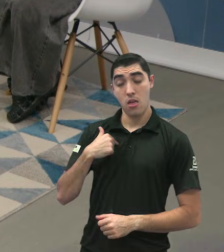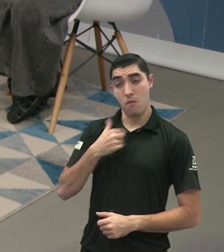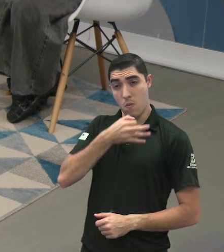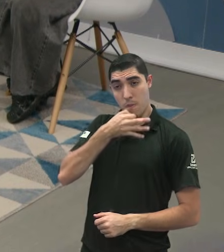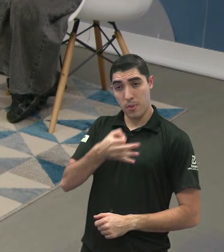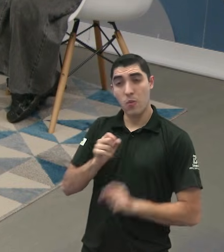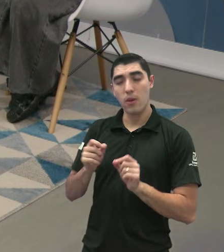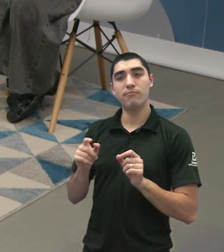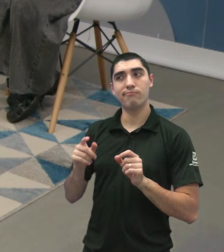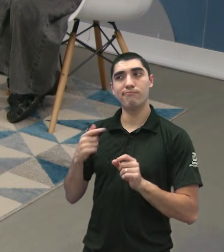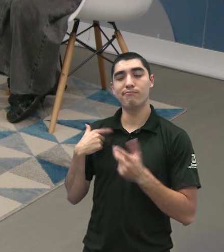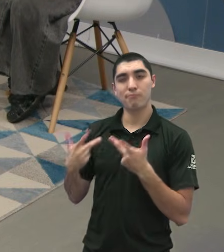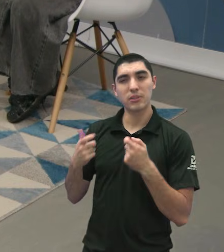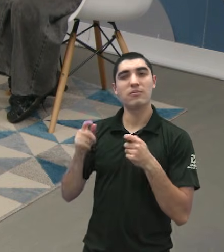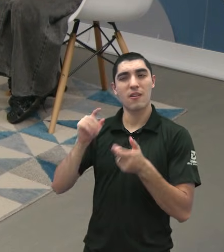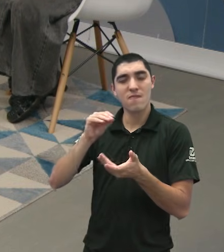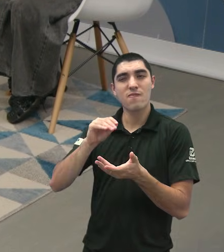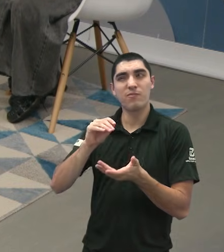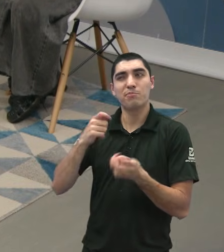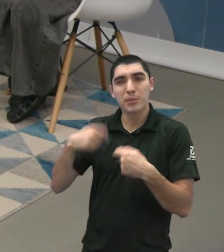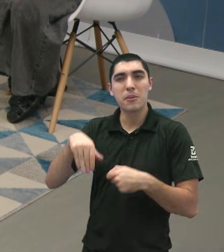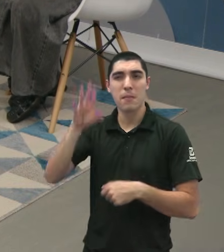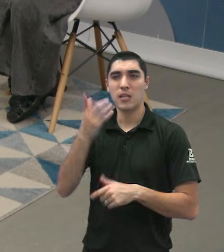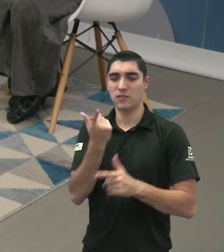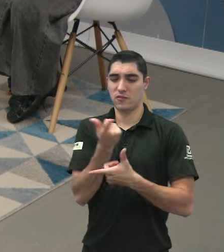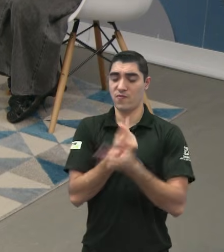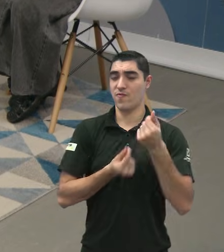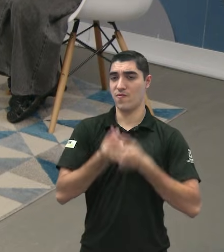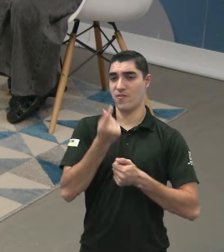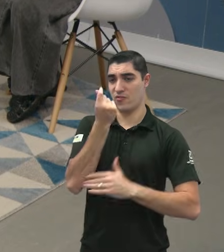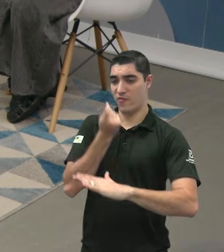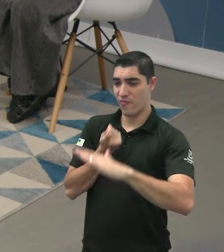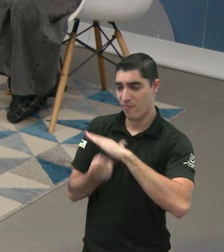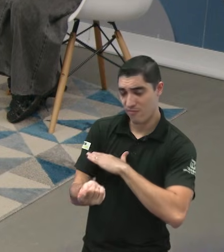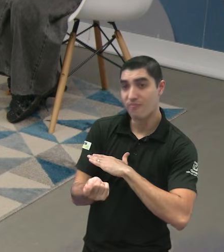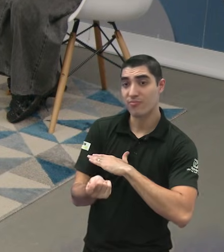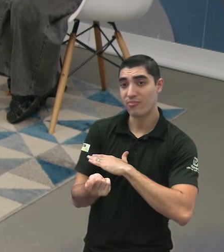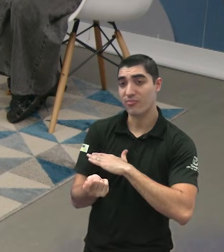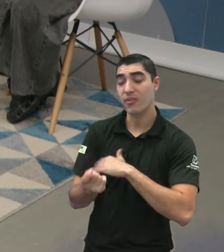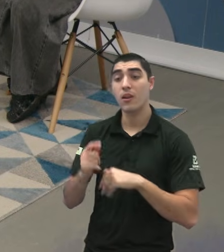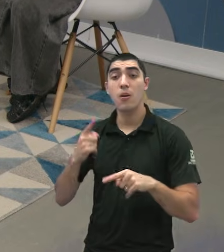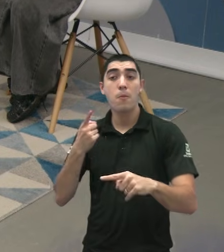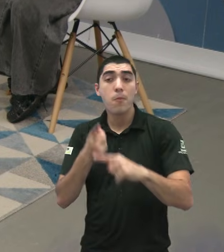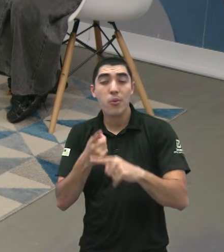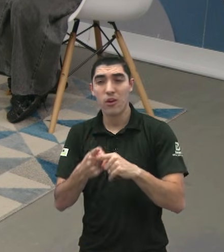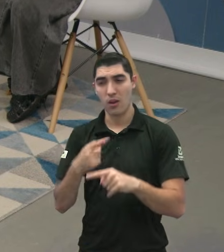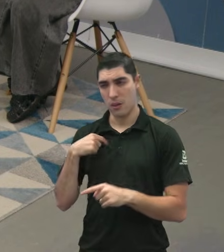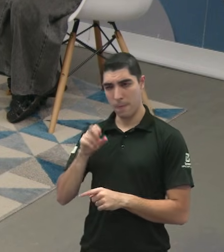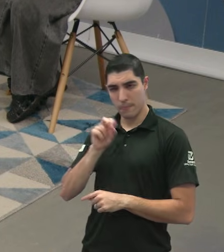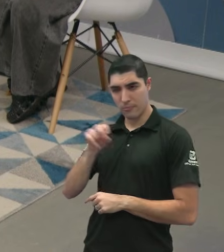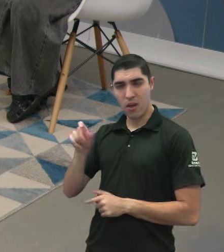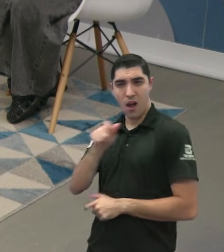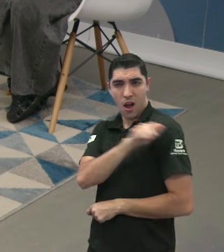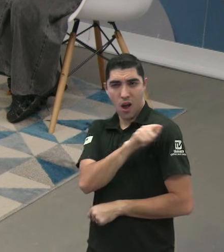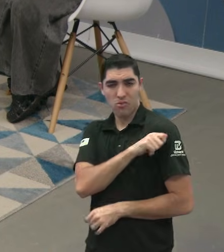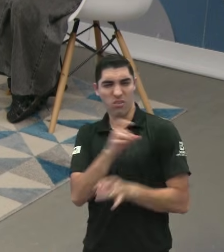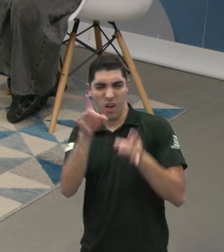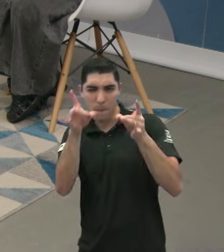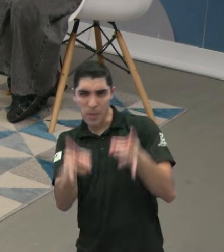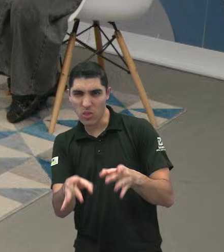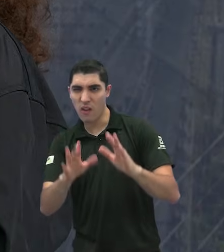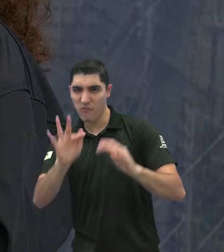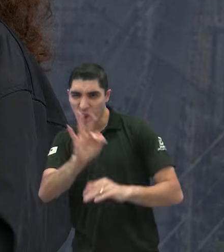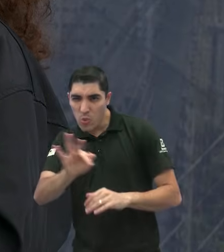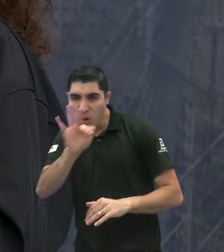sobre financiamento também. Um dos pontos que eu acredito que seja muito relevante na questão da evasão também de faculdades é